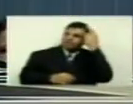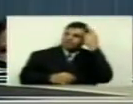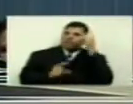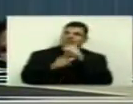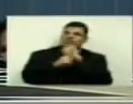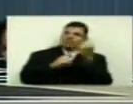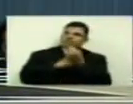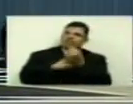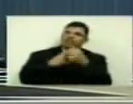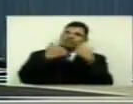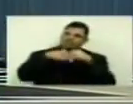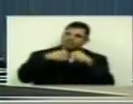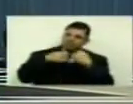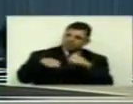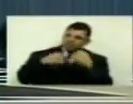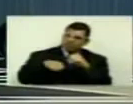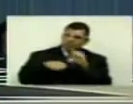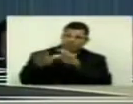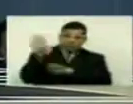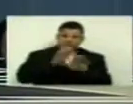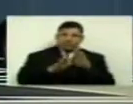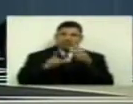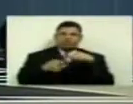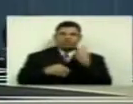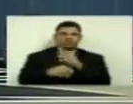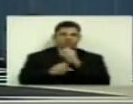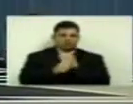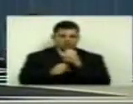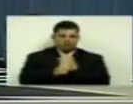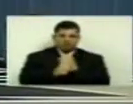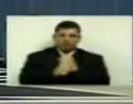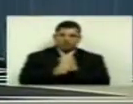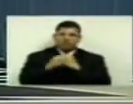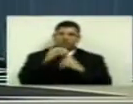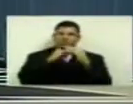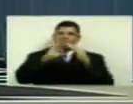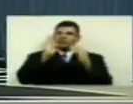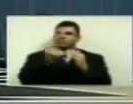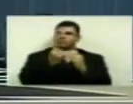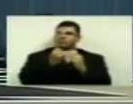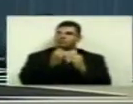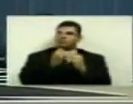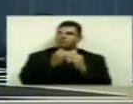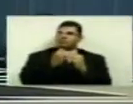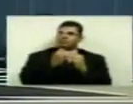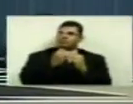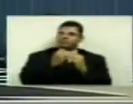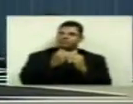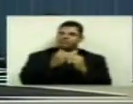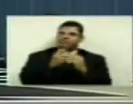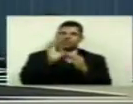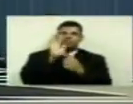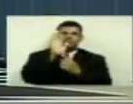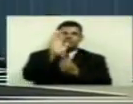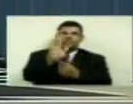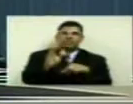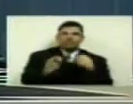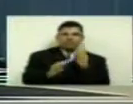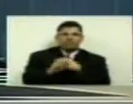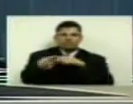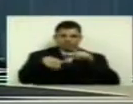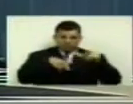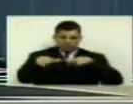Nós precisamos adequar o nosso orçamento e, acima de tudo, intensificar as